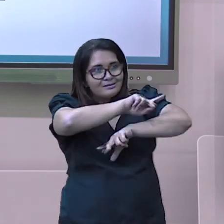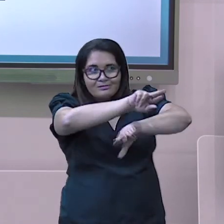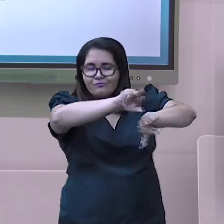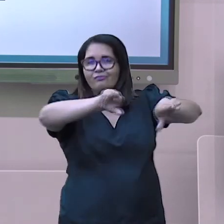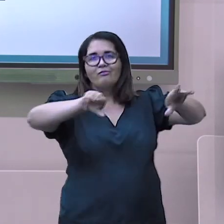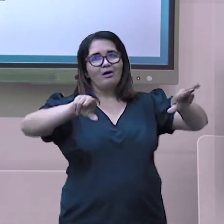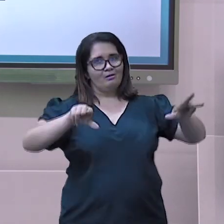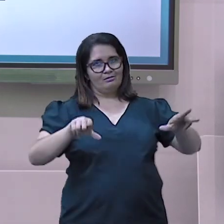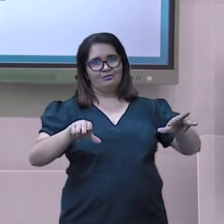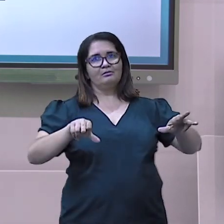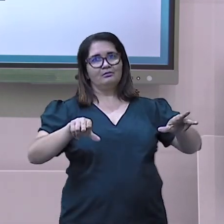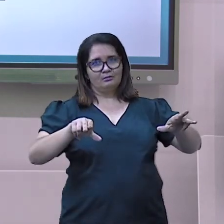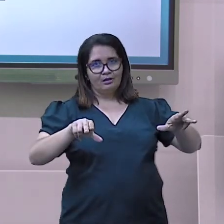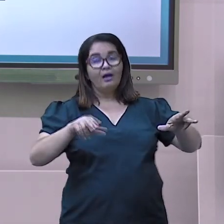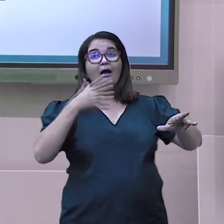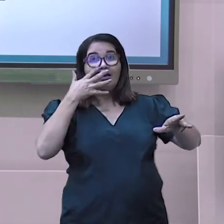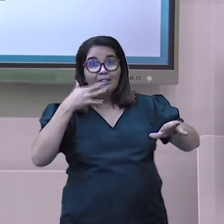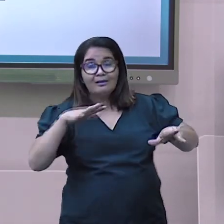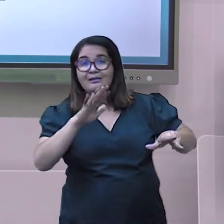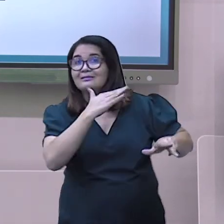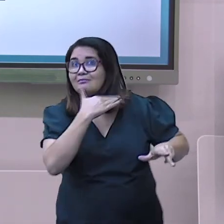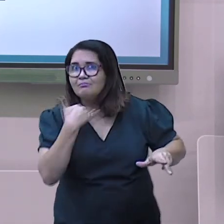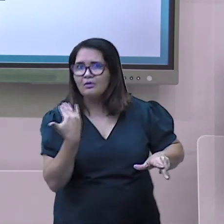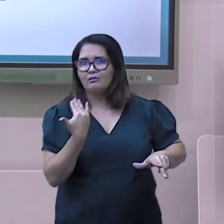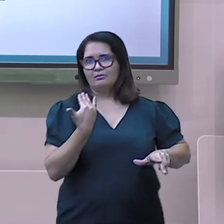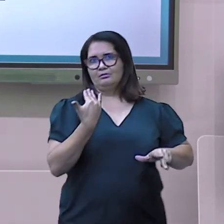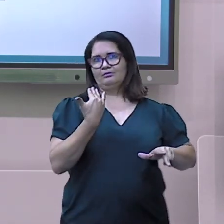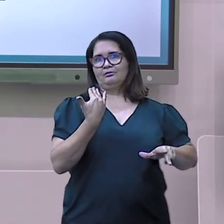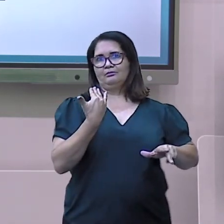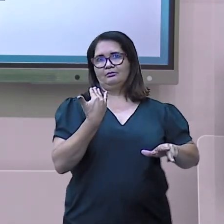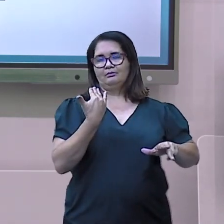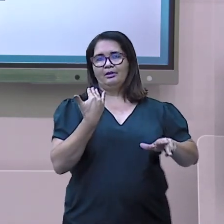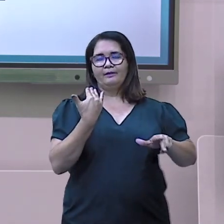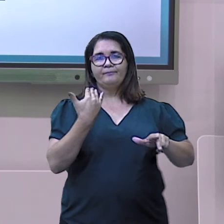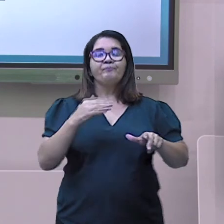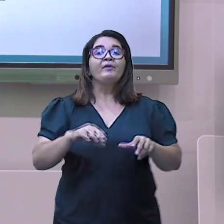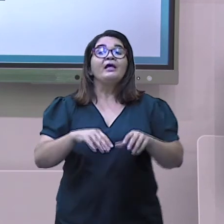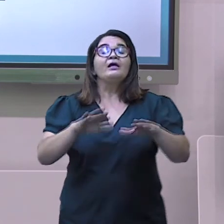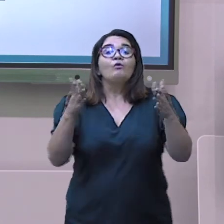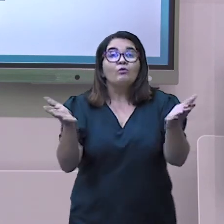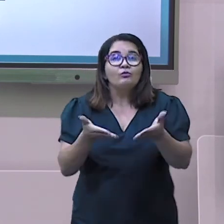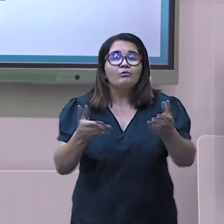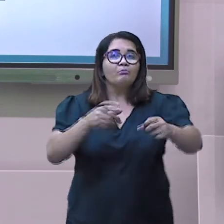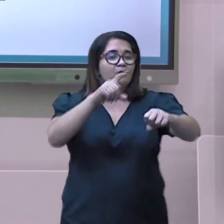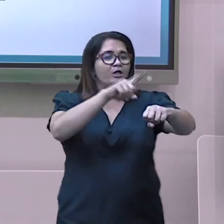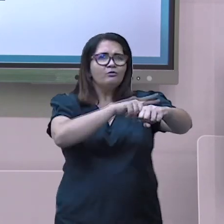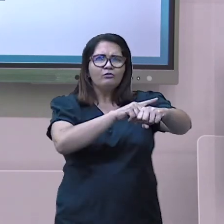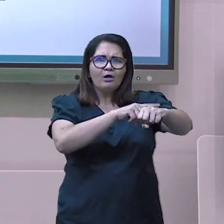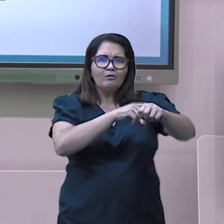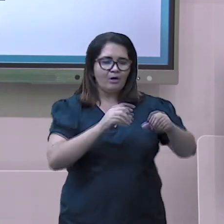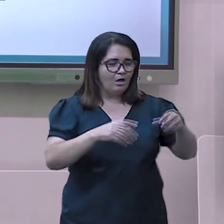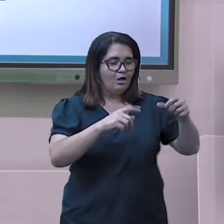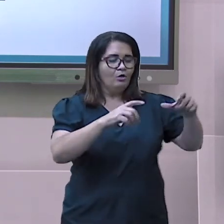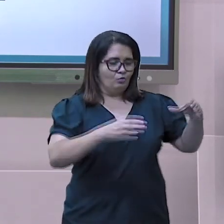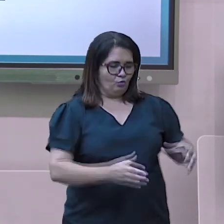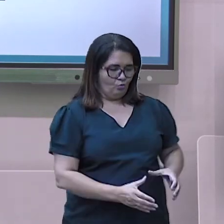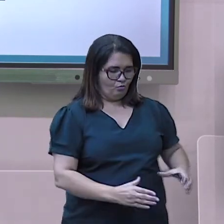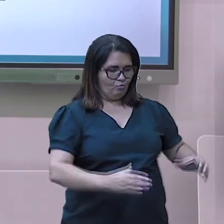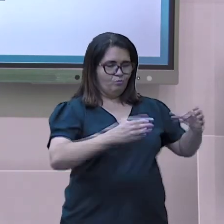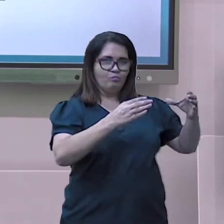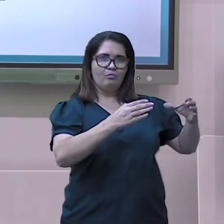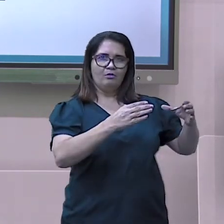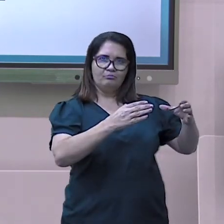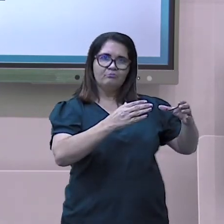se afogar com menos de 1 palmo de água. Apenas 2 minutos submersas, elas perdem